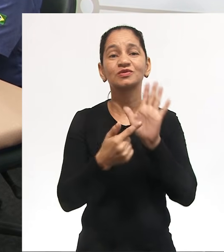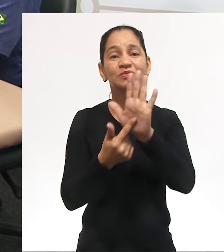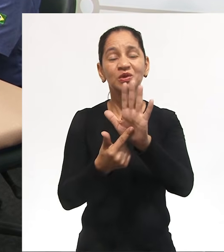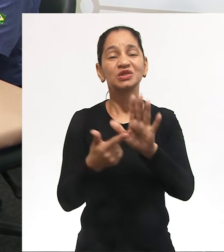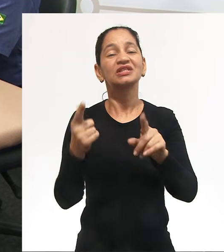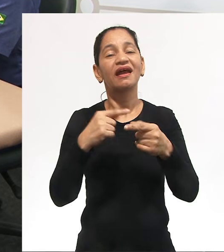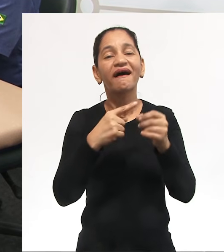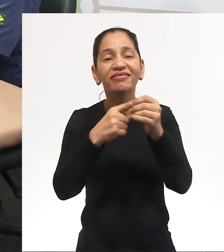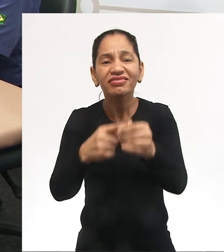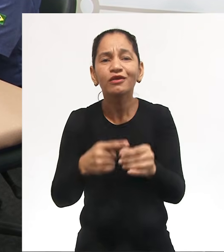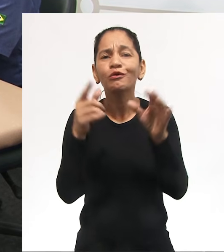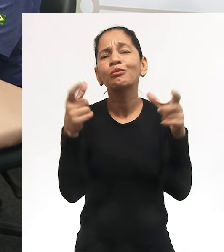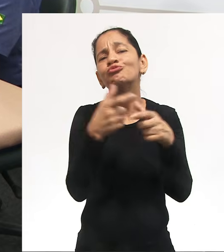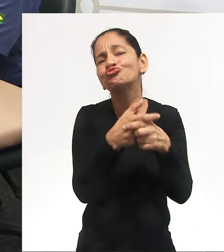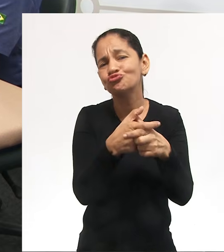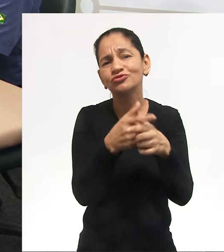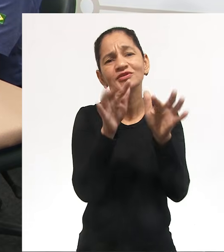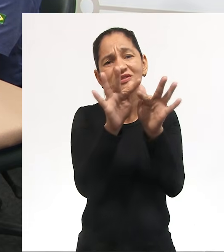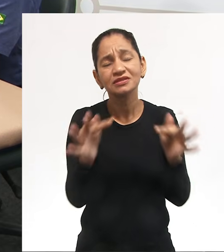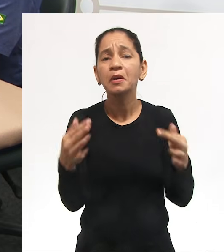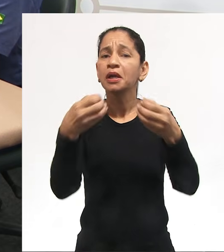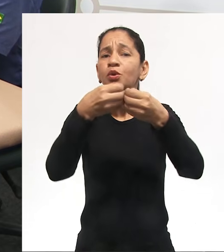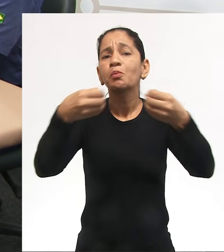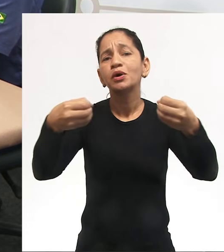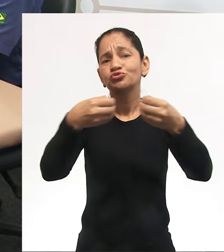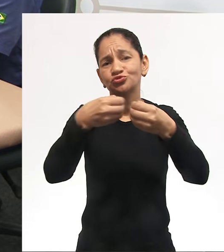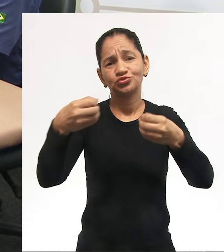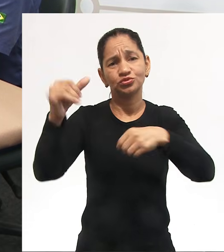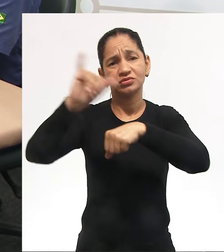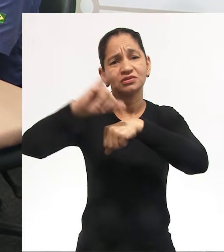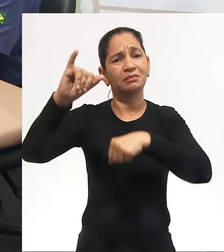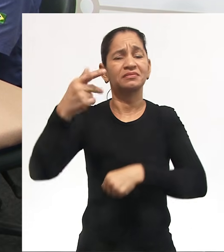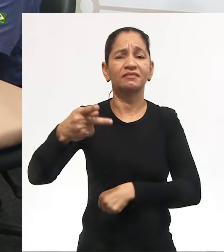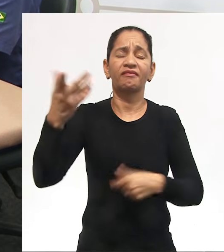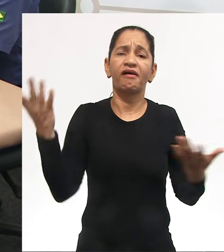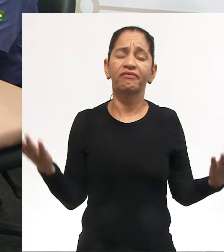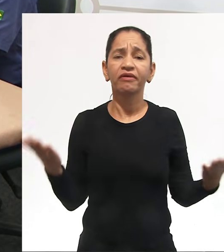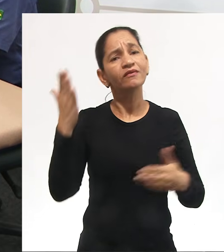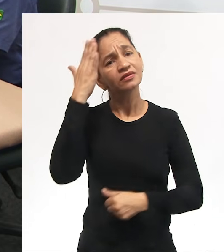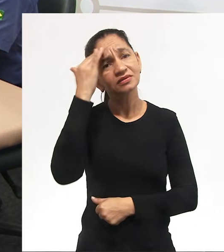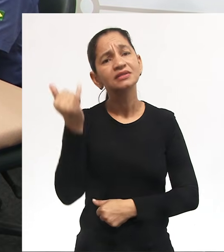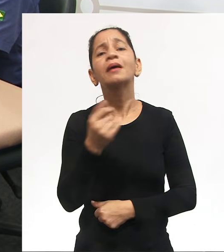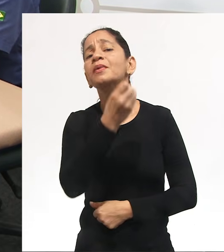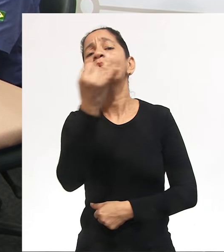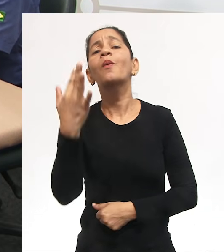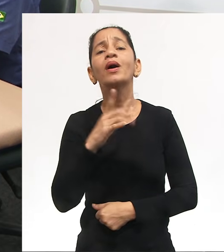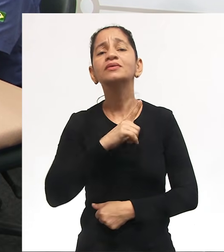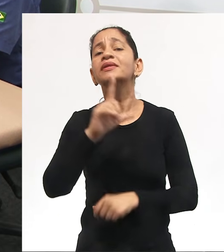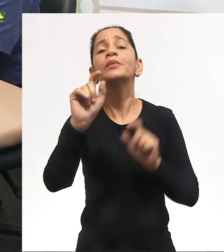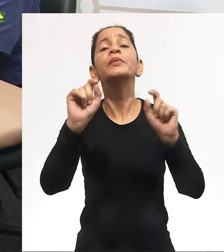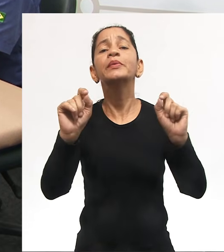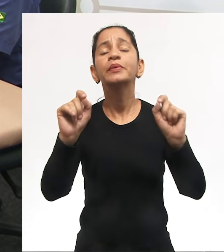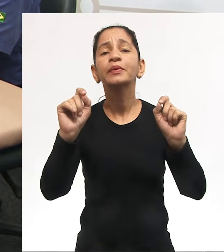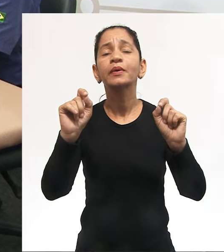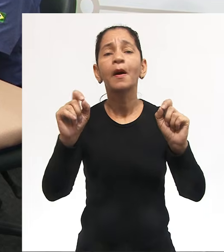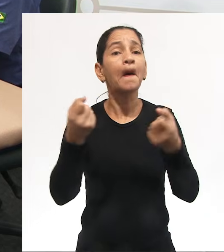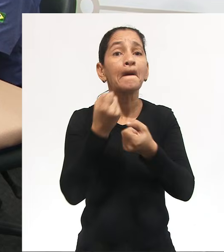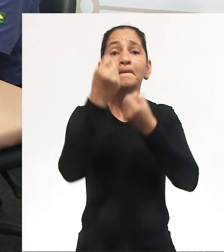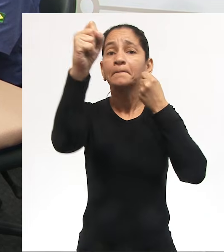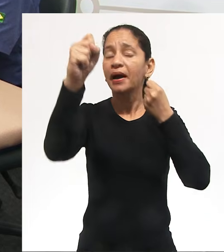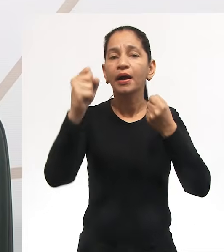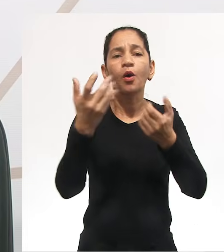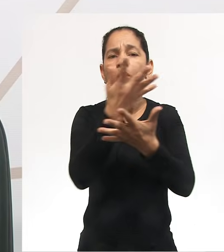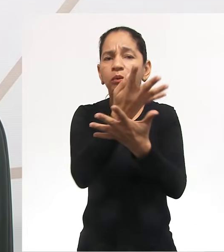trazer esse trabalho de Itapuã do Oeste, que é uma cidade tão pequenininha, mas tão pertinho da gente. Eu não sei se Sim. vocês sabem, mas Itapuã do Oeste tem uma das